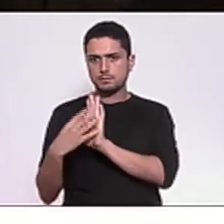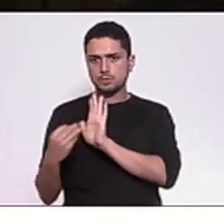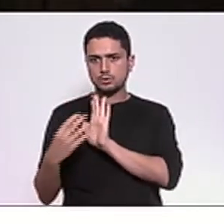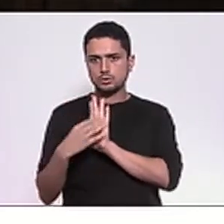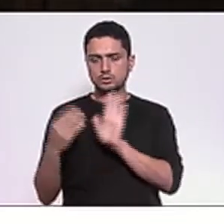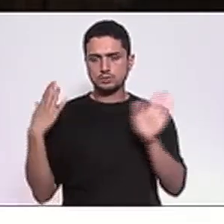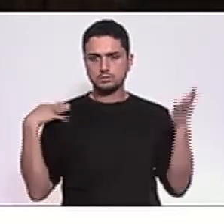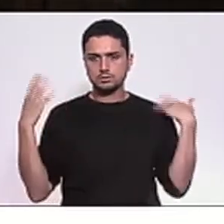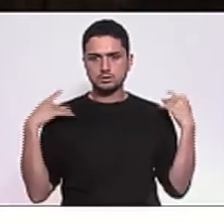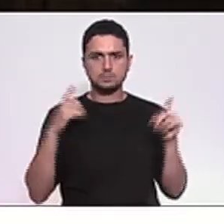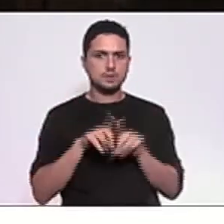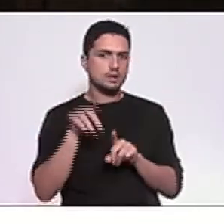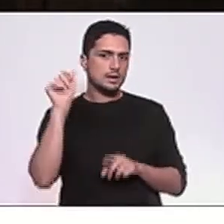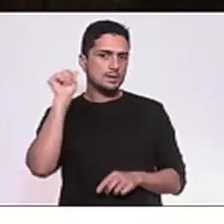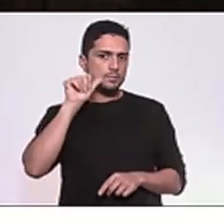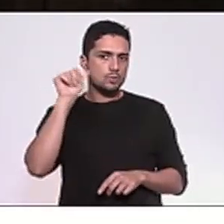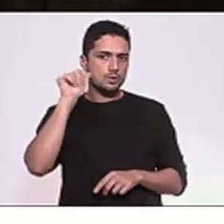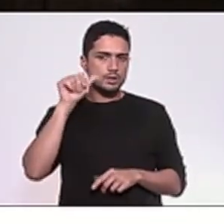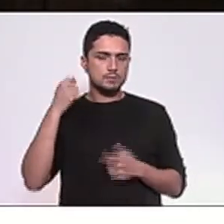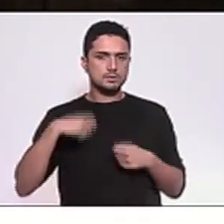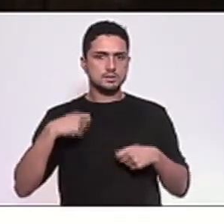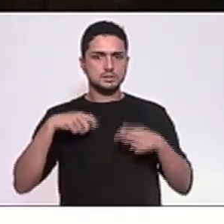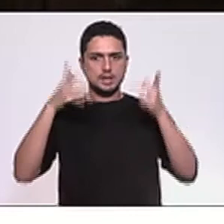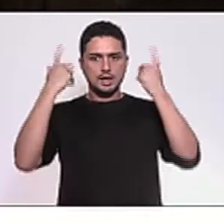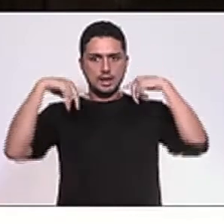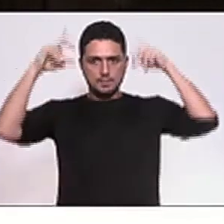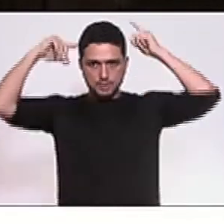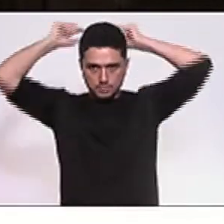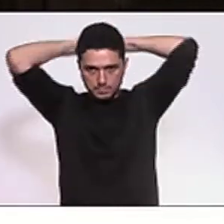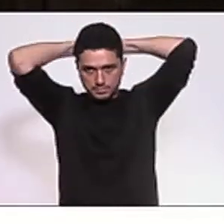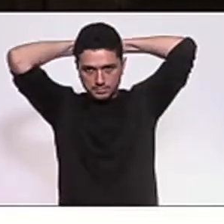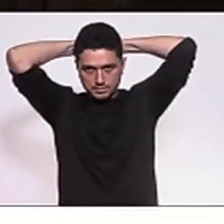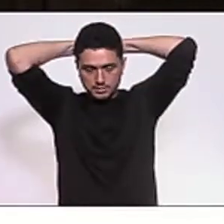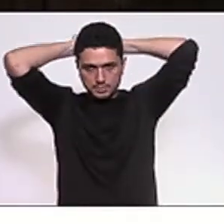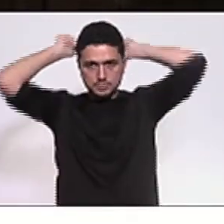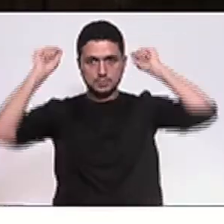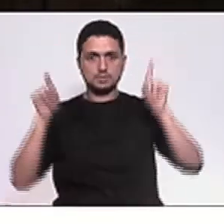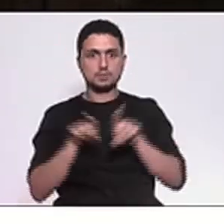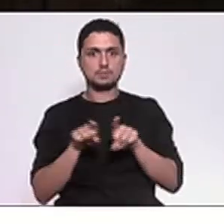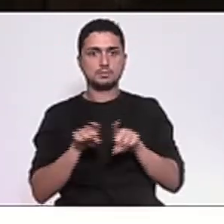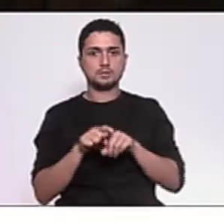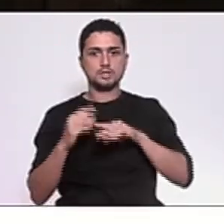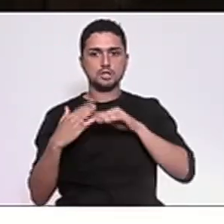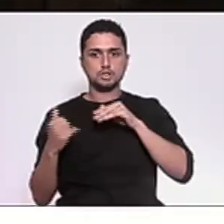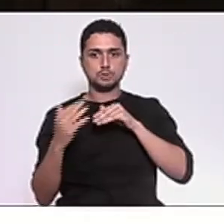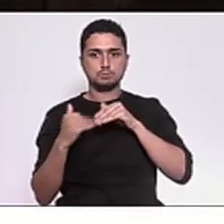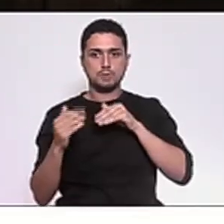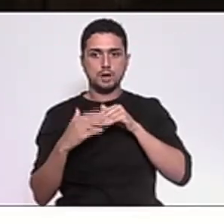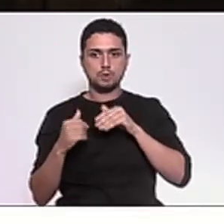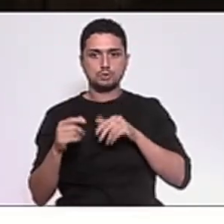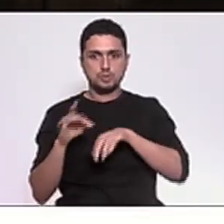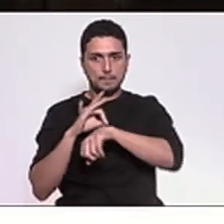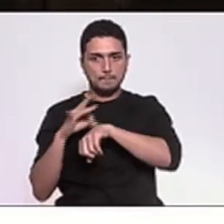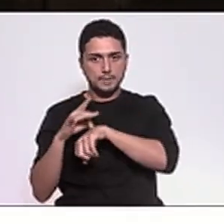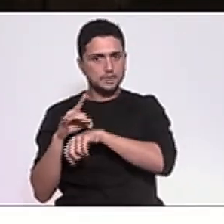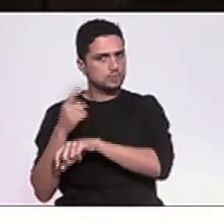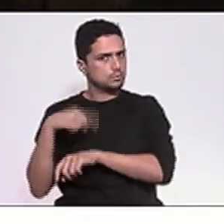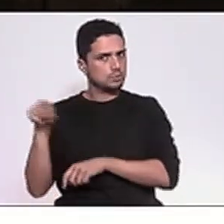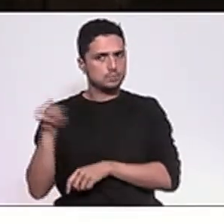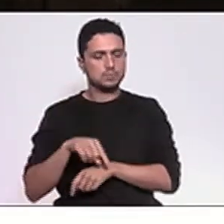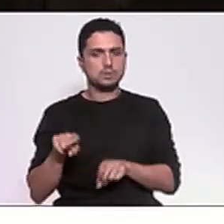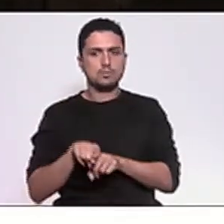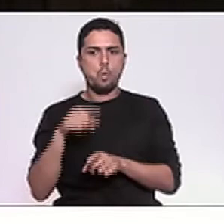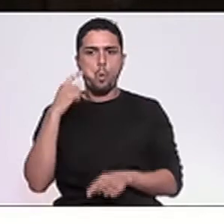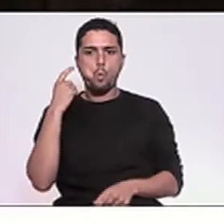e as meninas devem manter o seu cabelo preso. Esmalte escuro é proibido, mascar